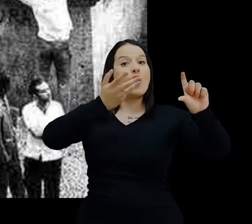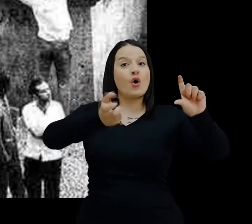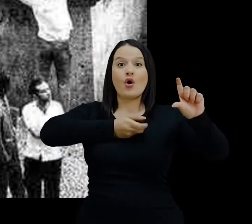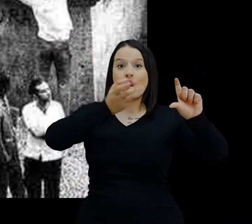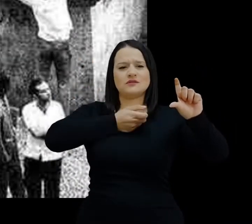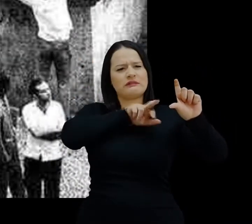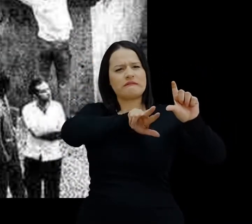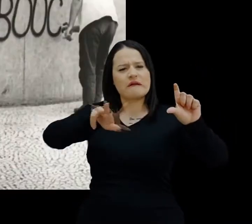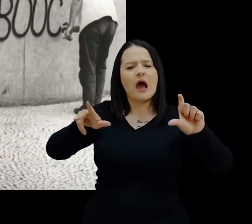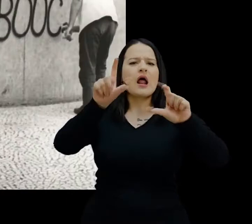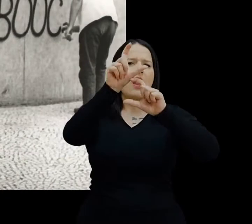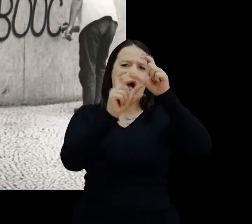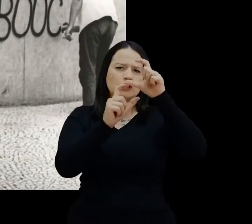paredes